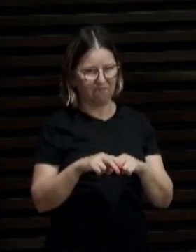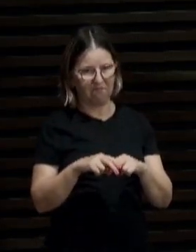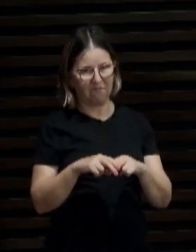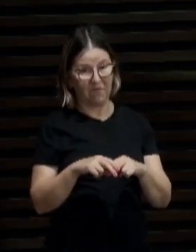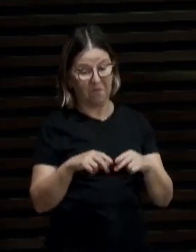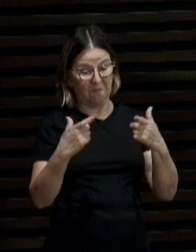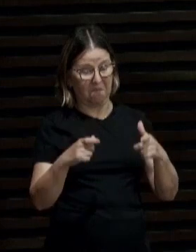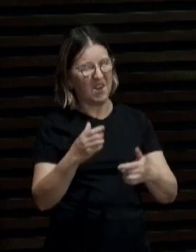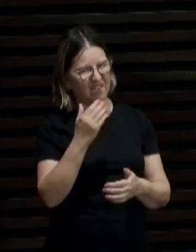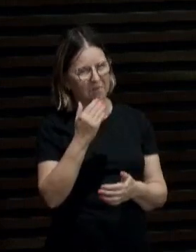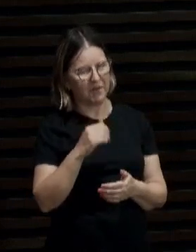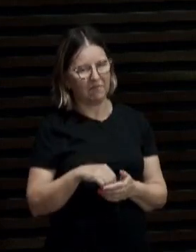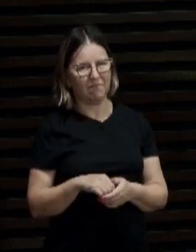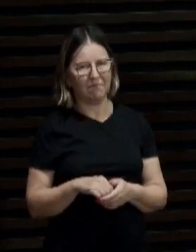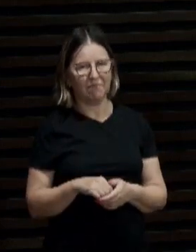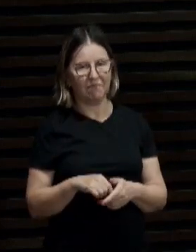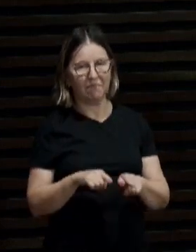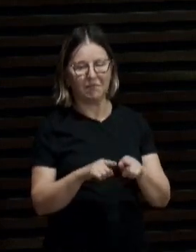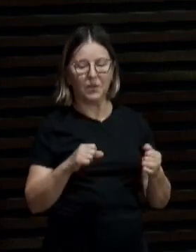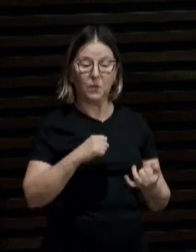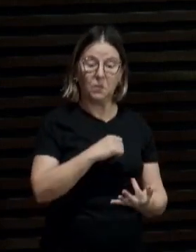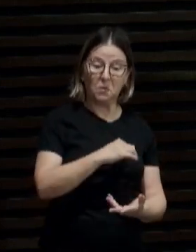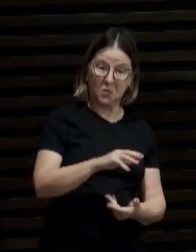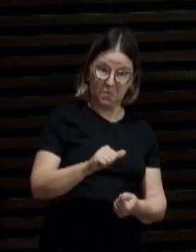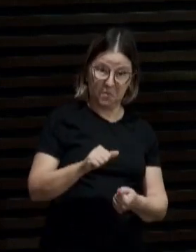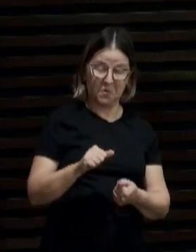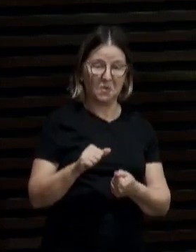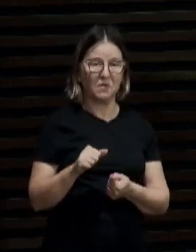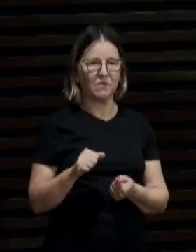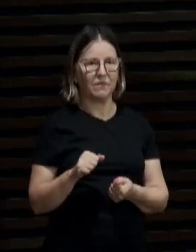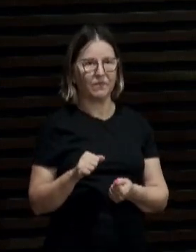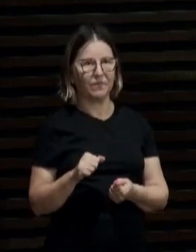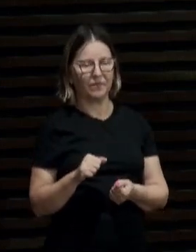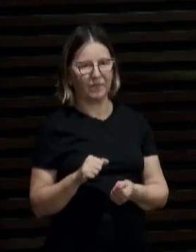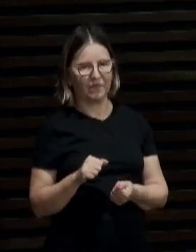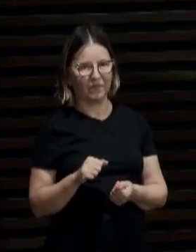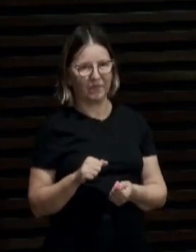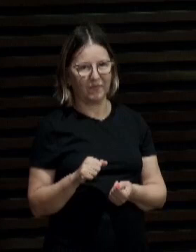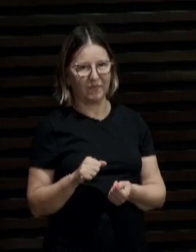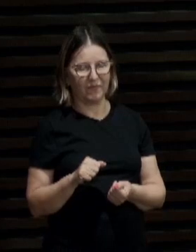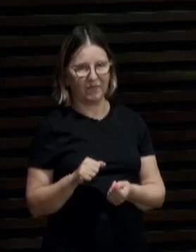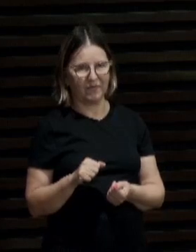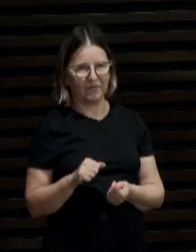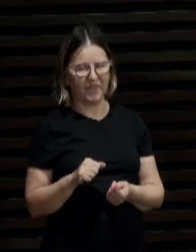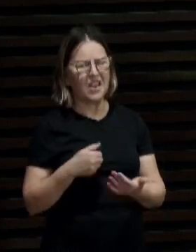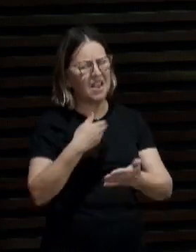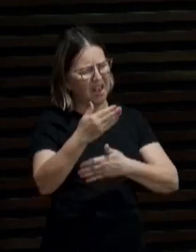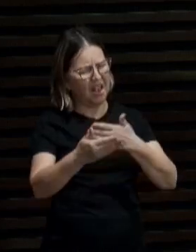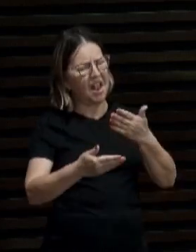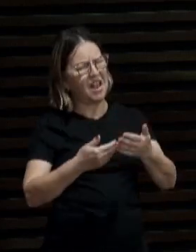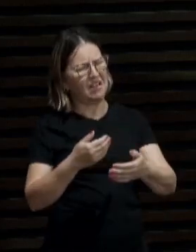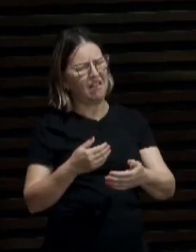fome, né? Mas o mundo é assim mesmo, ele traz o que é gostoso e de acordo com o que você mais quer para poder trocar